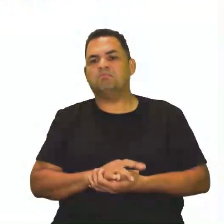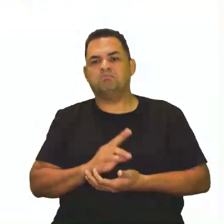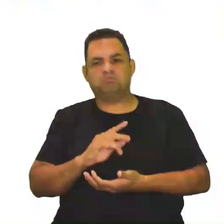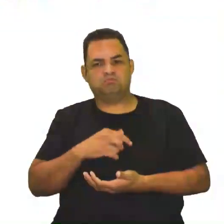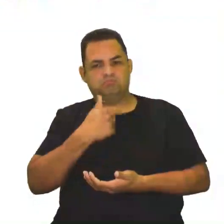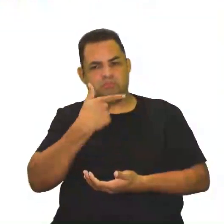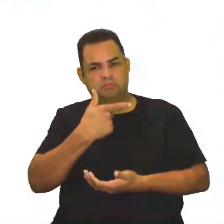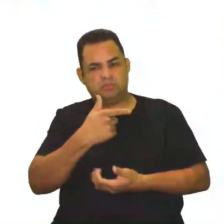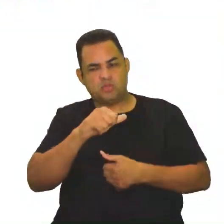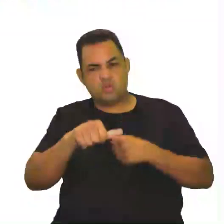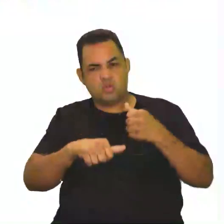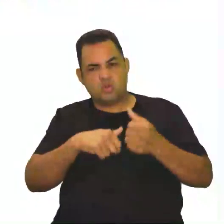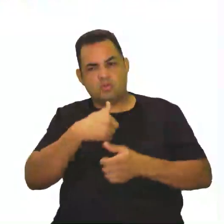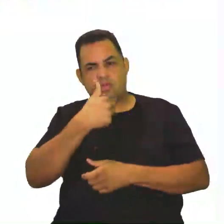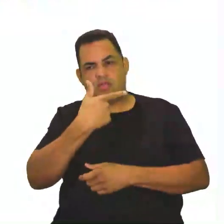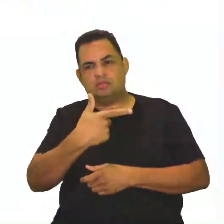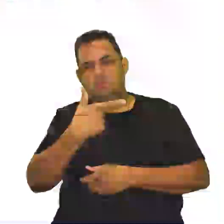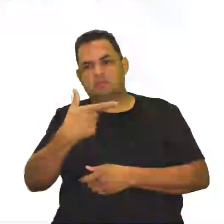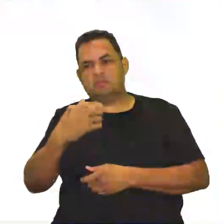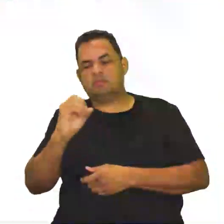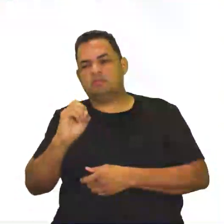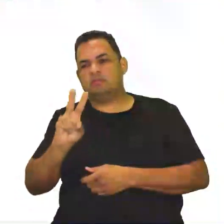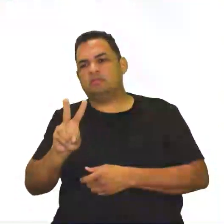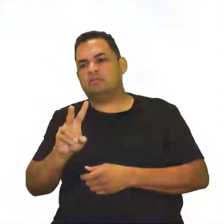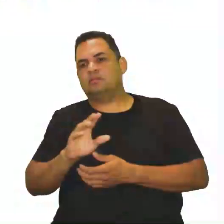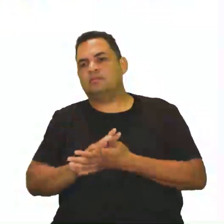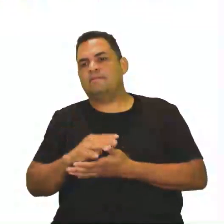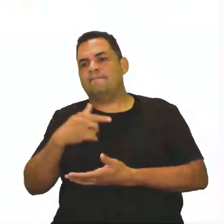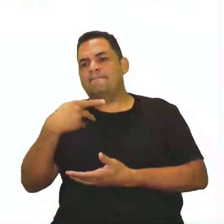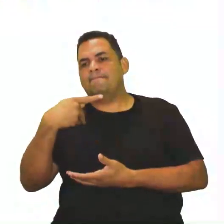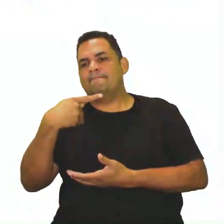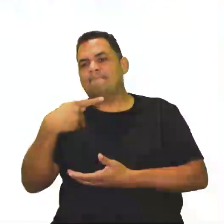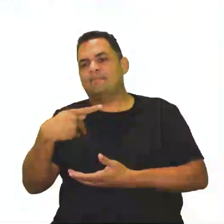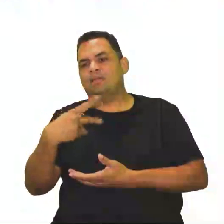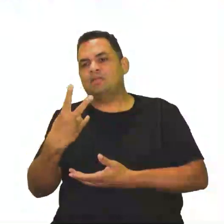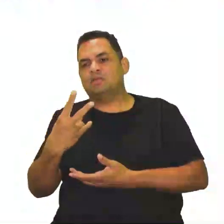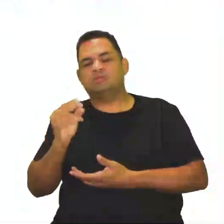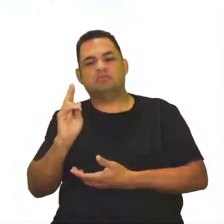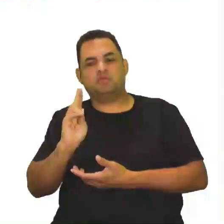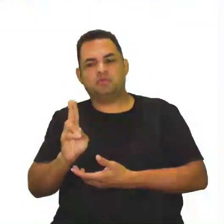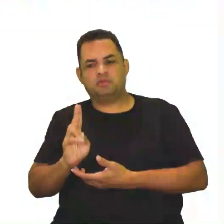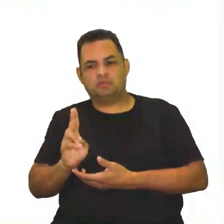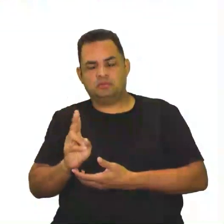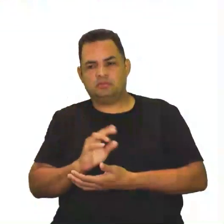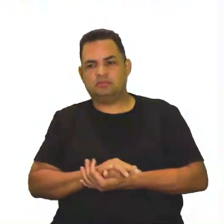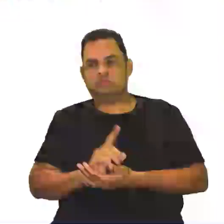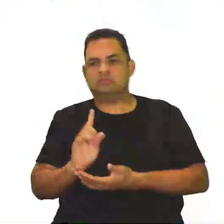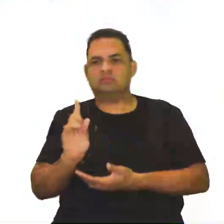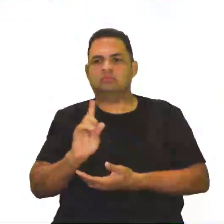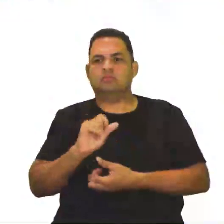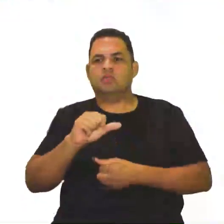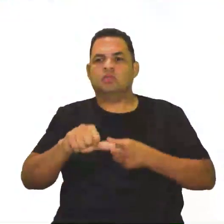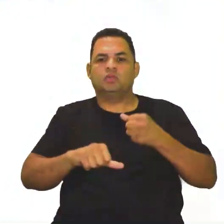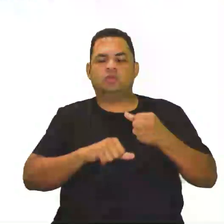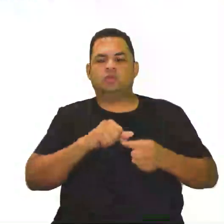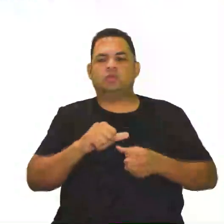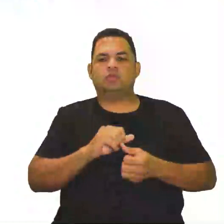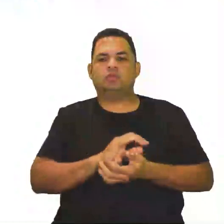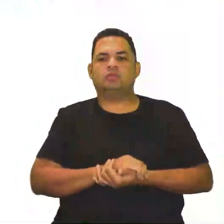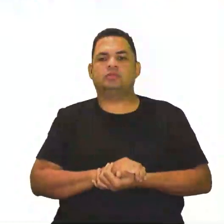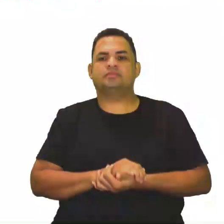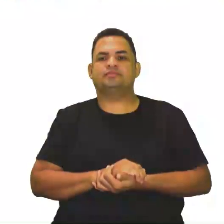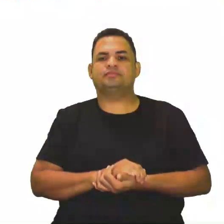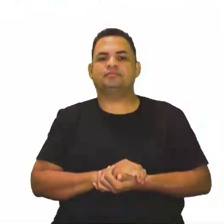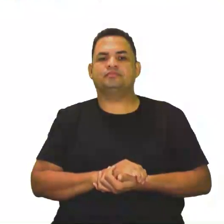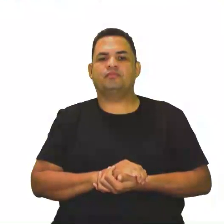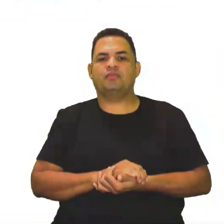continua valendo a potência P, ou seja, eu não mexi na potência, eu mexi na tensão, eu aumentei